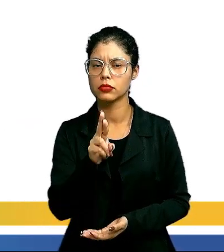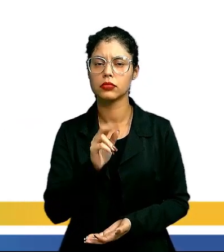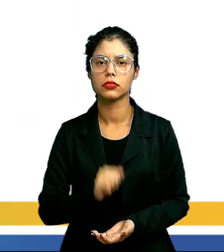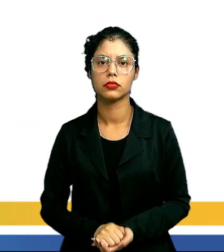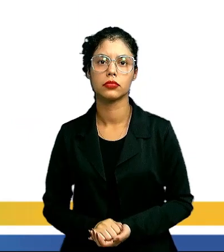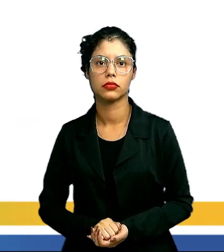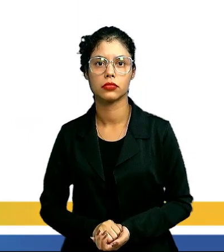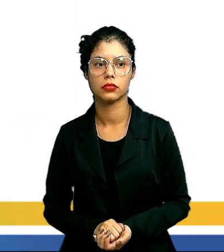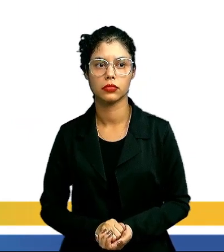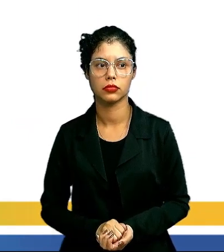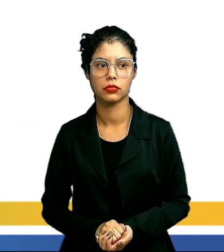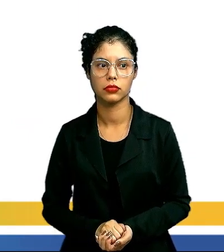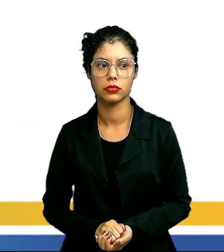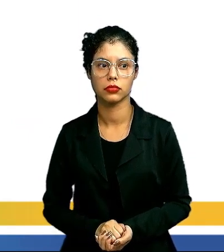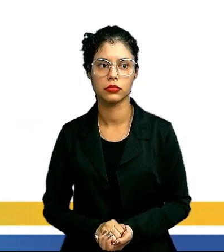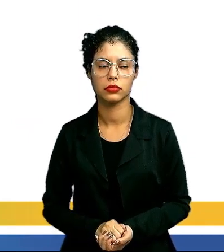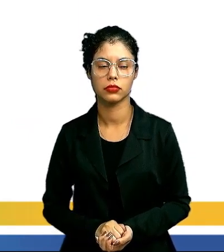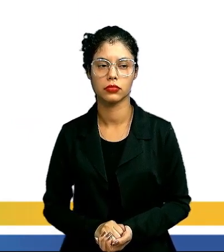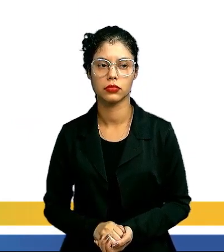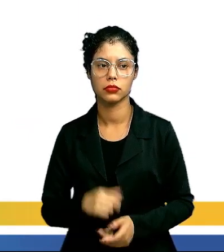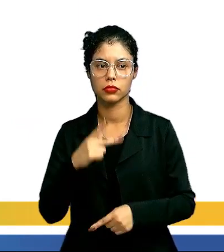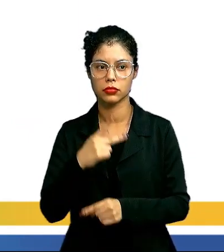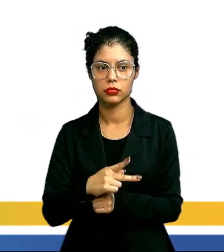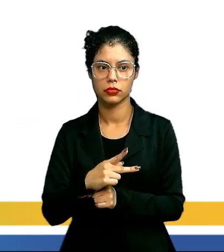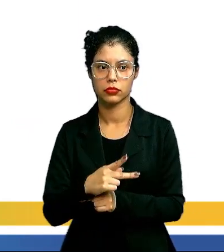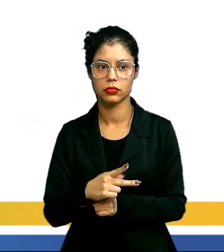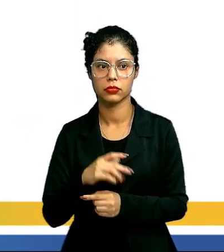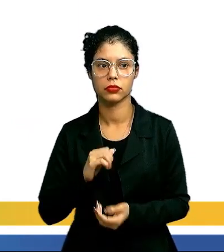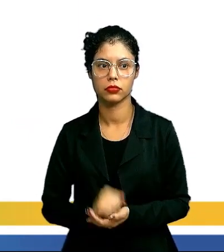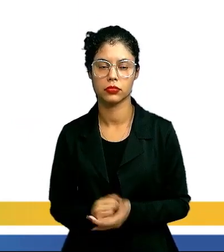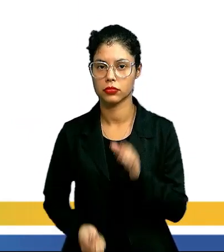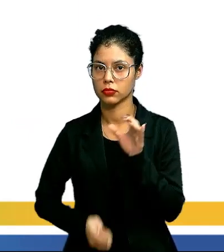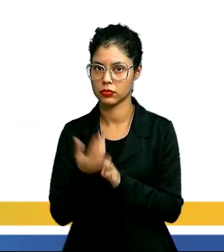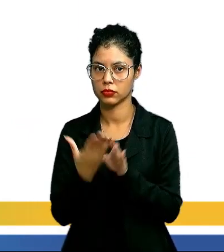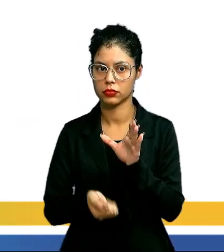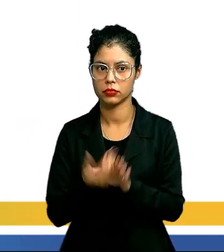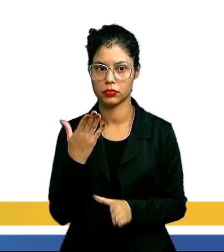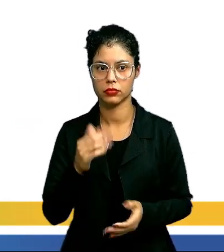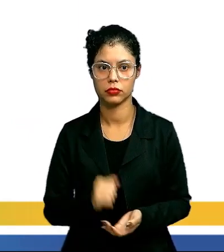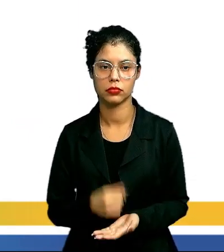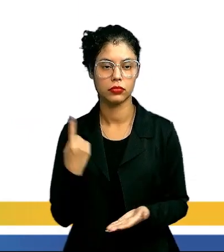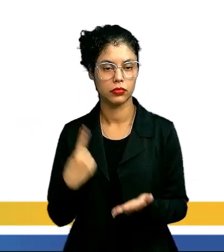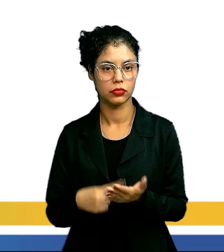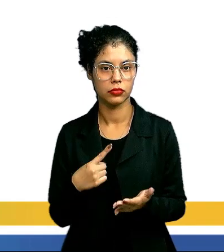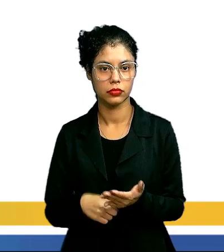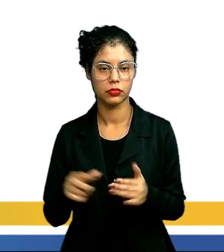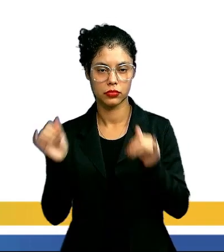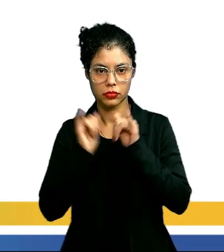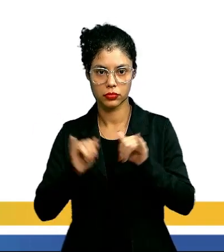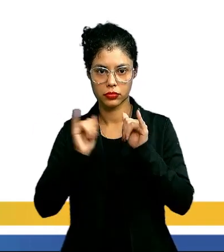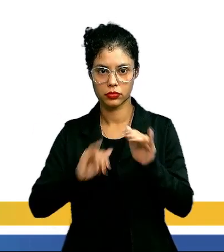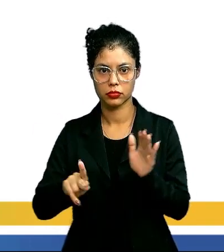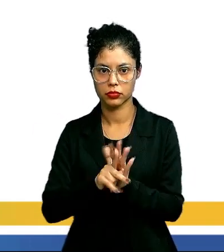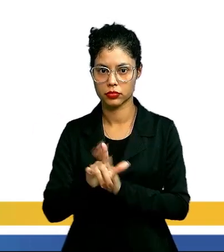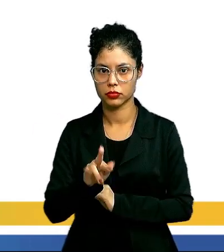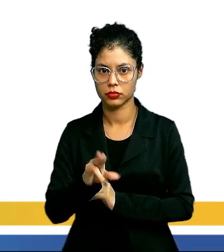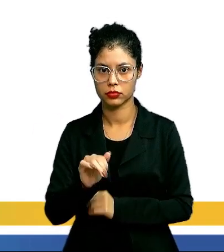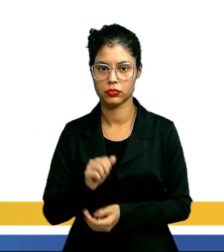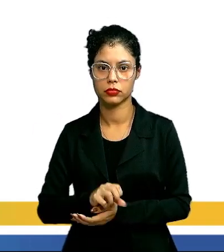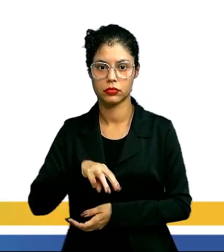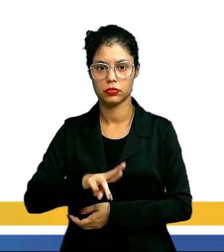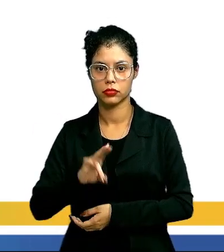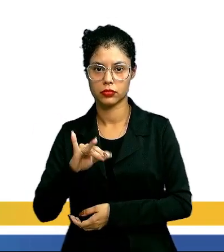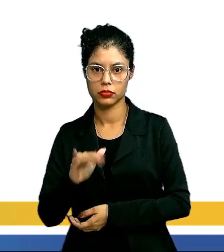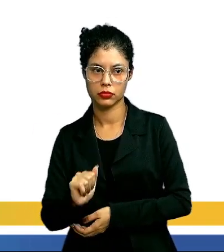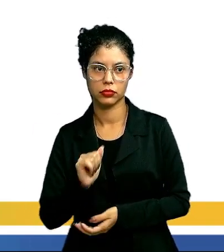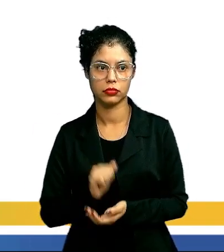essa questão seja p o preço de custo do produto de acordo com o enunciado para ter